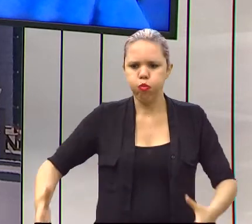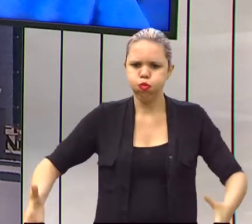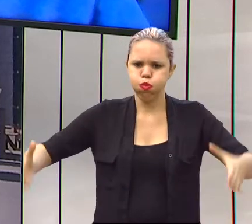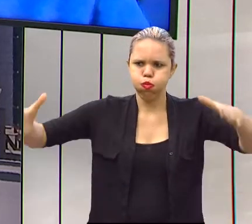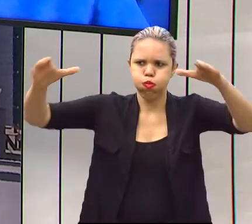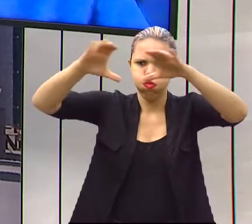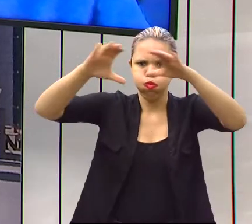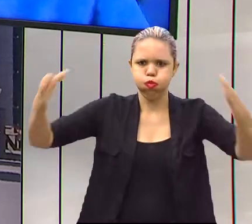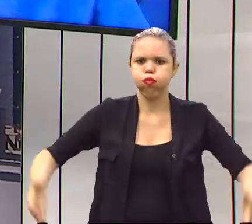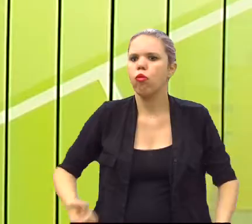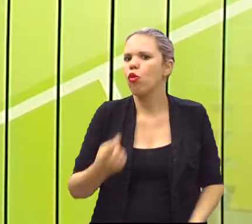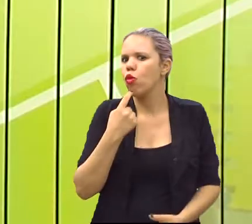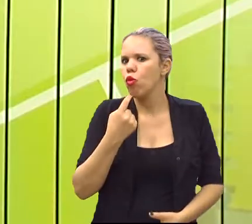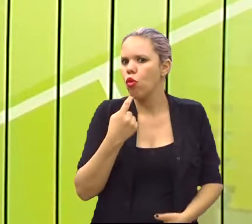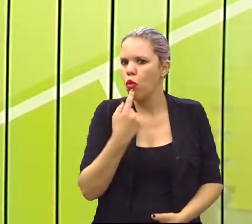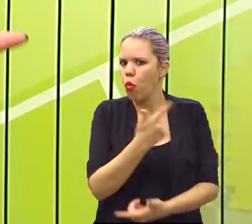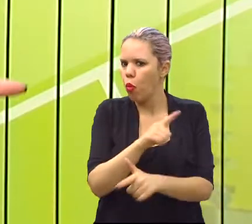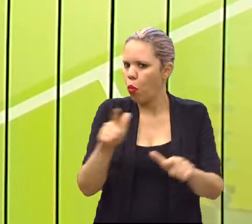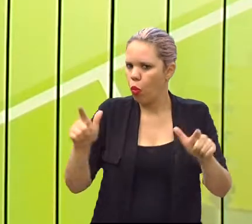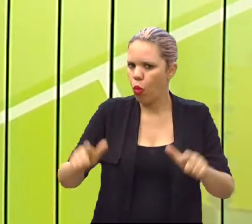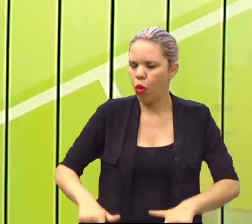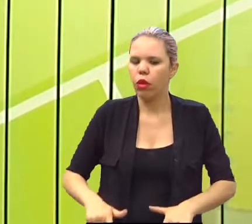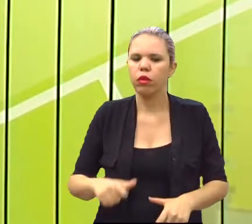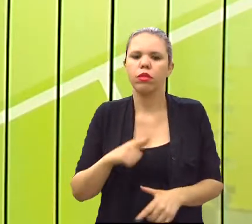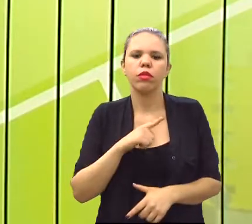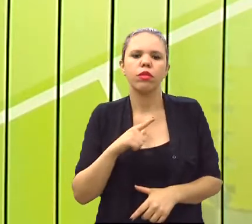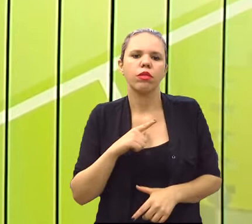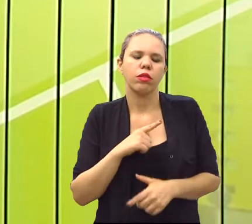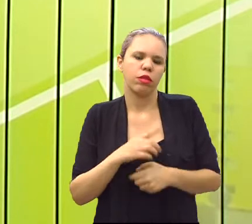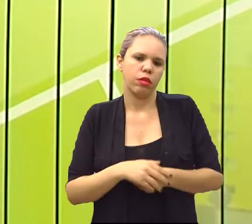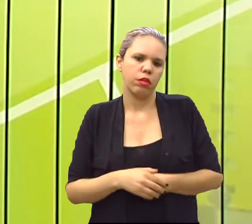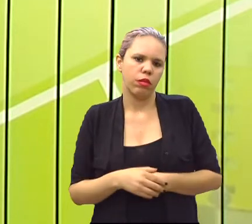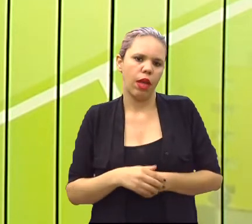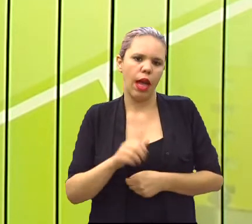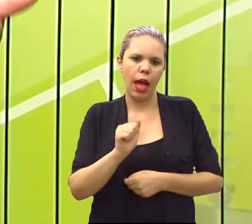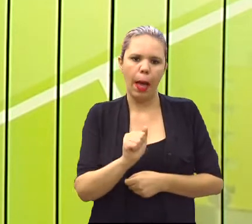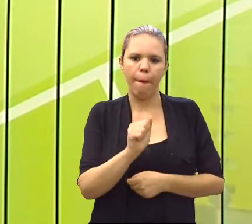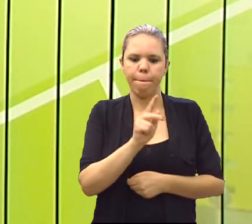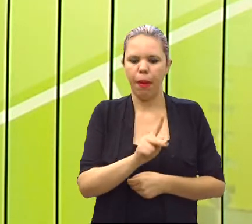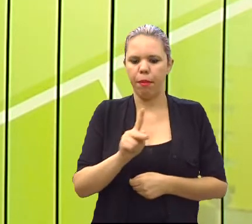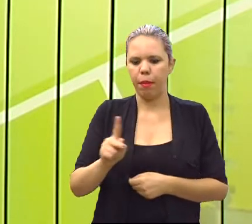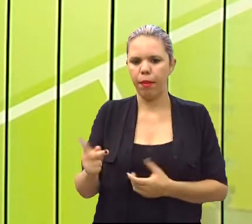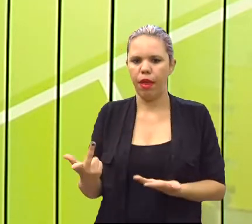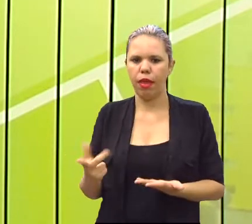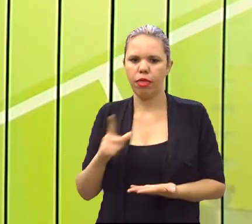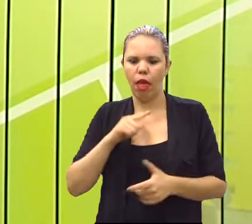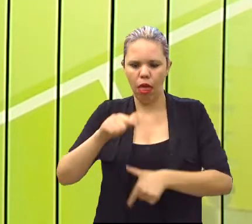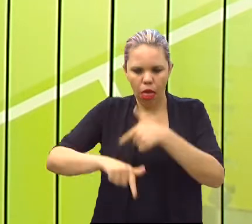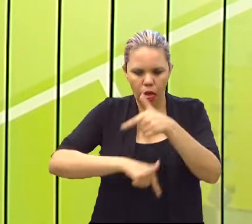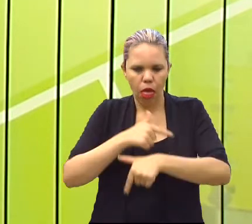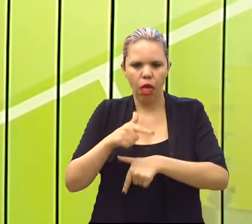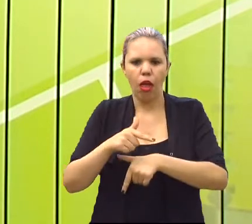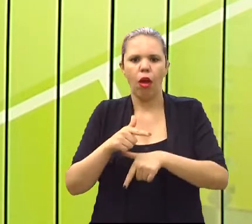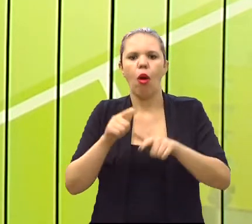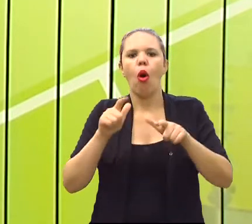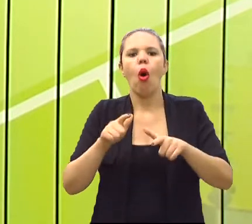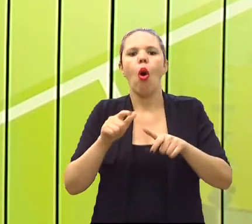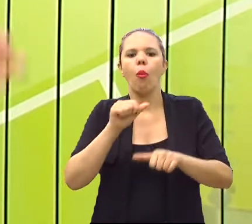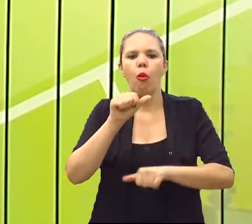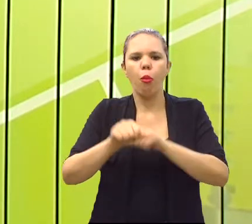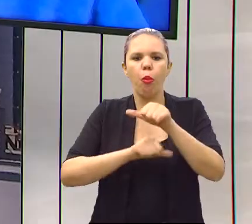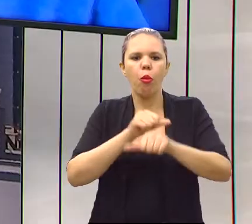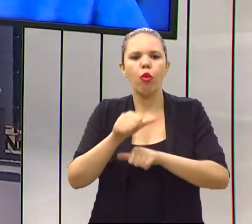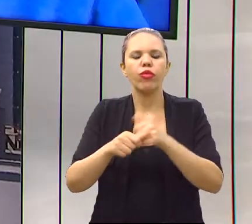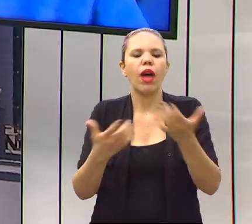lixões. Campinas, por exemplo, não tem, a gente tem aí, inclusive, uma PPP para a gente ter todo um trabalho de logística